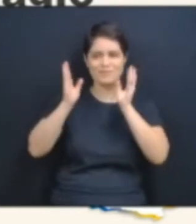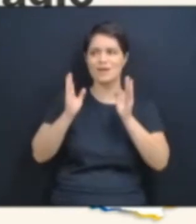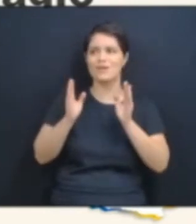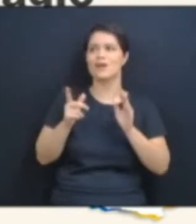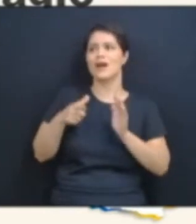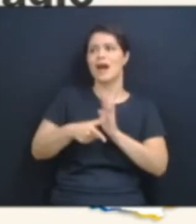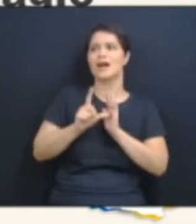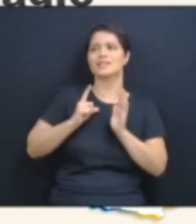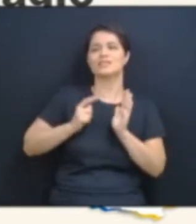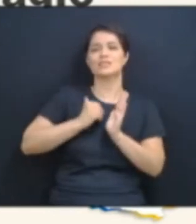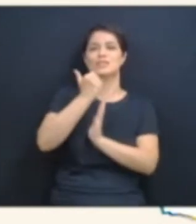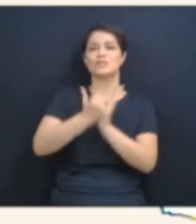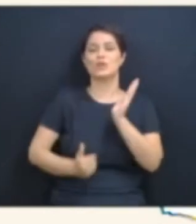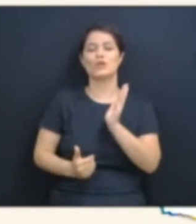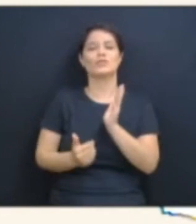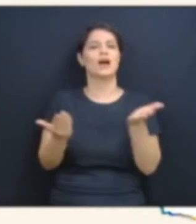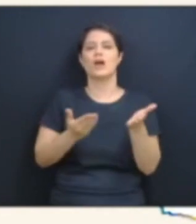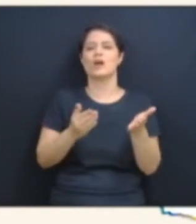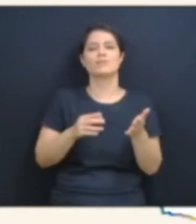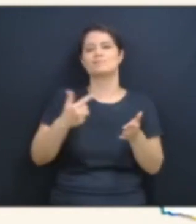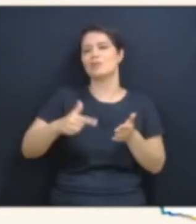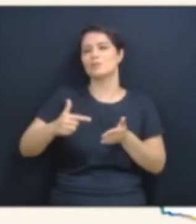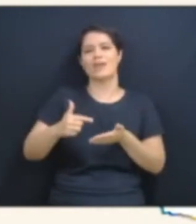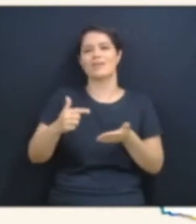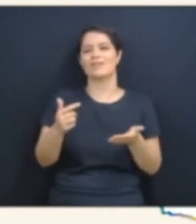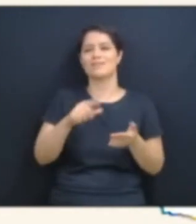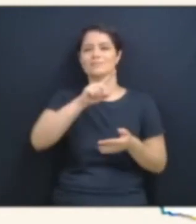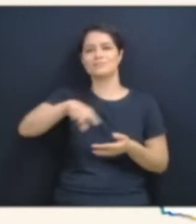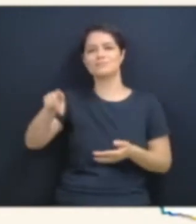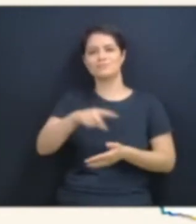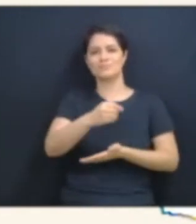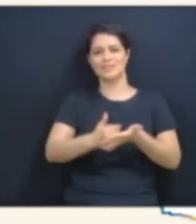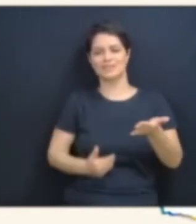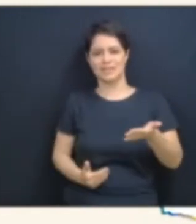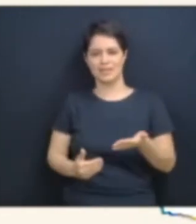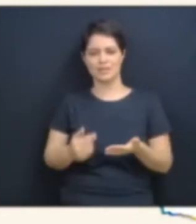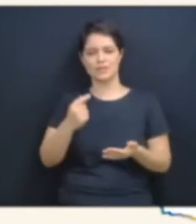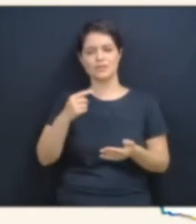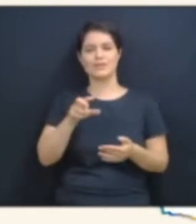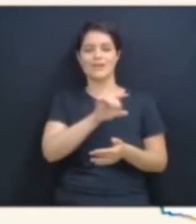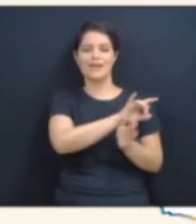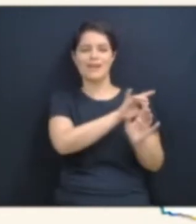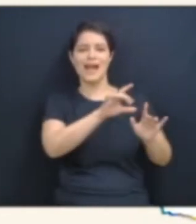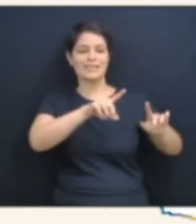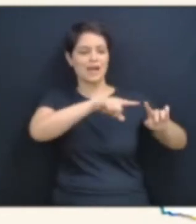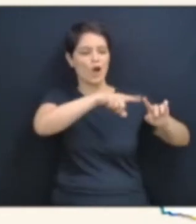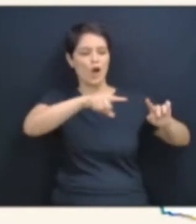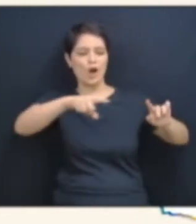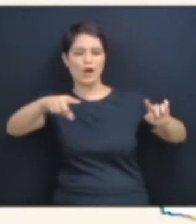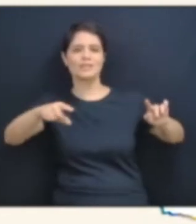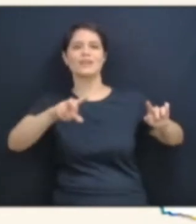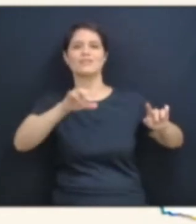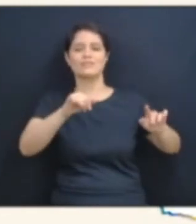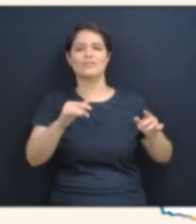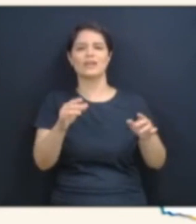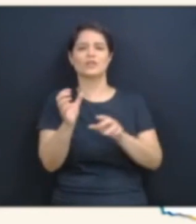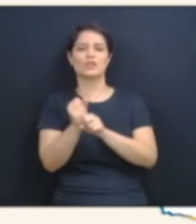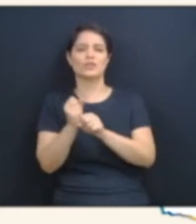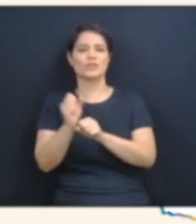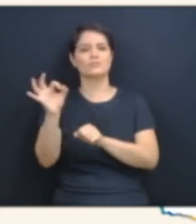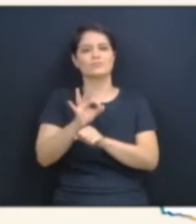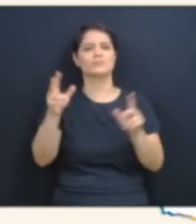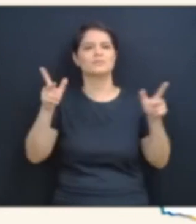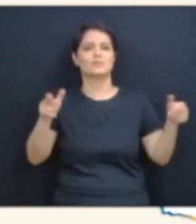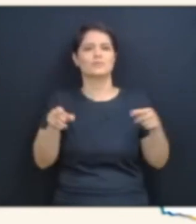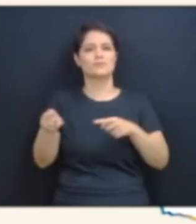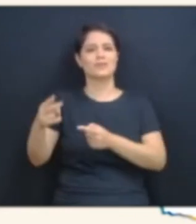igual ao veículo de passeio. O que vai acontecer? Se um caminhão de 8 eixos, por exemplo, trafegar nas 5 praças do